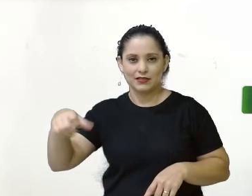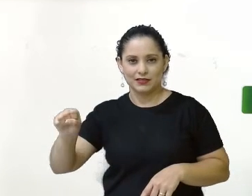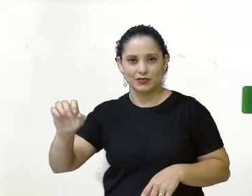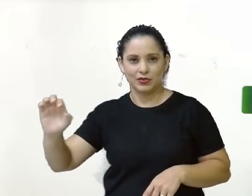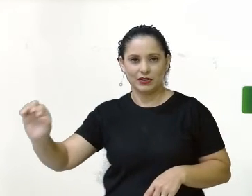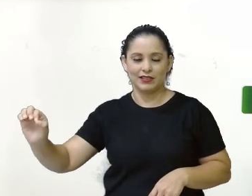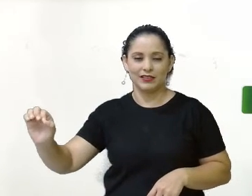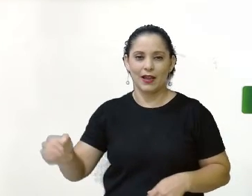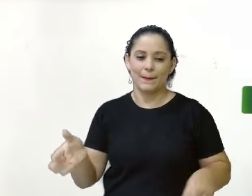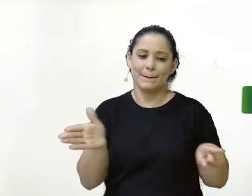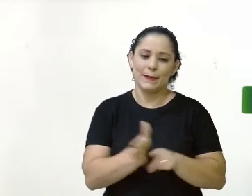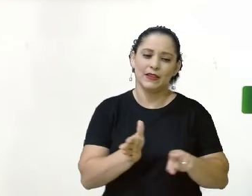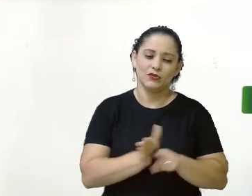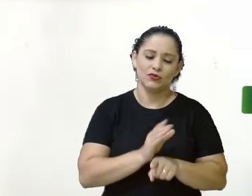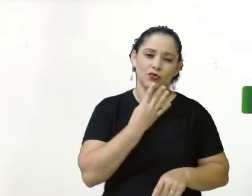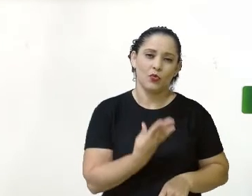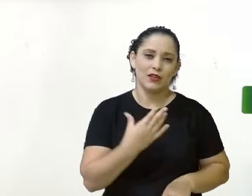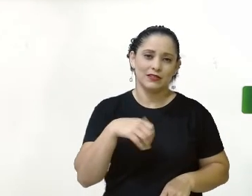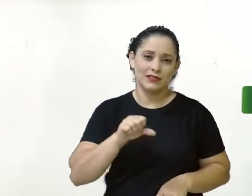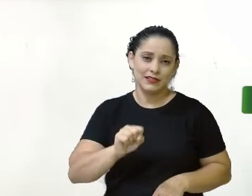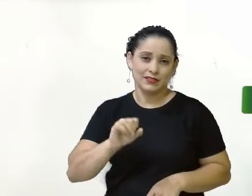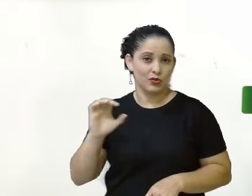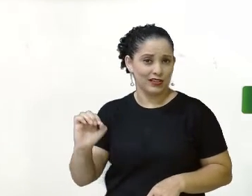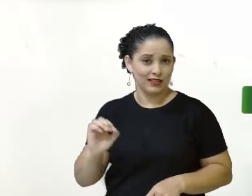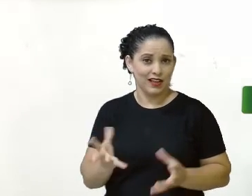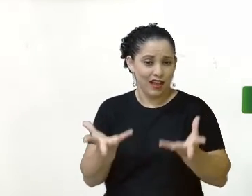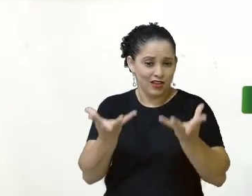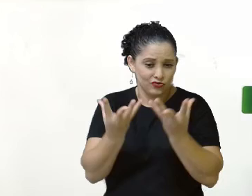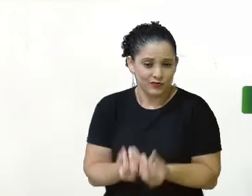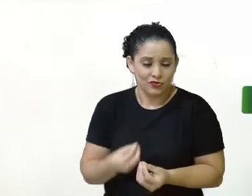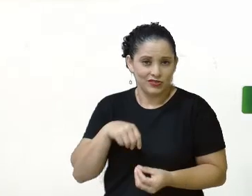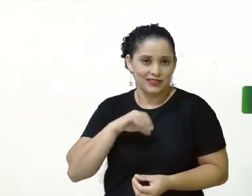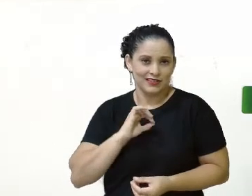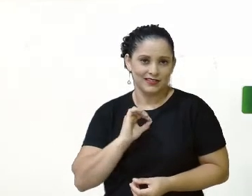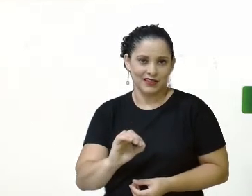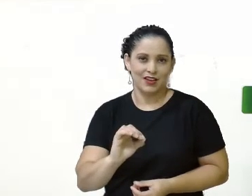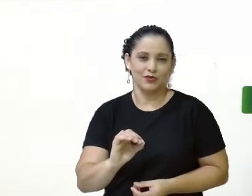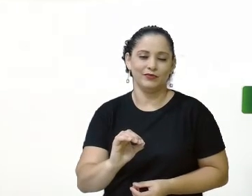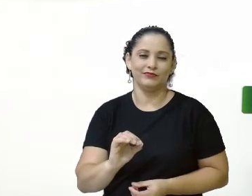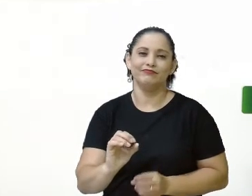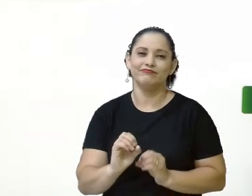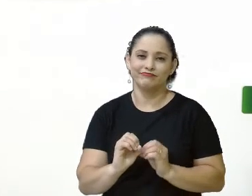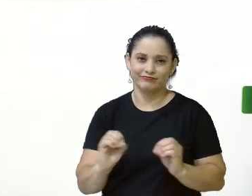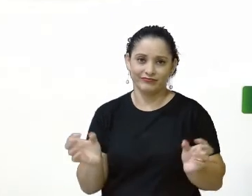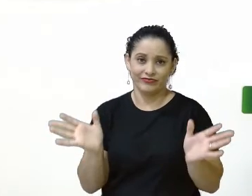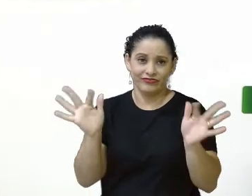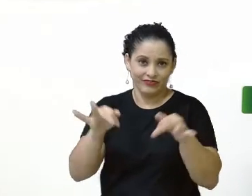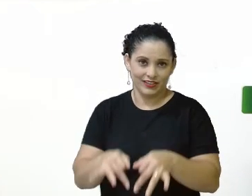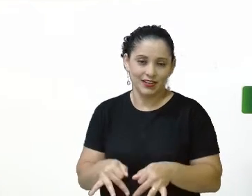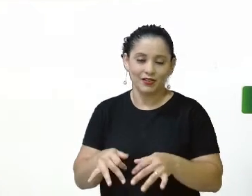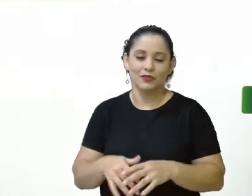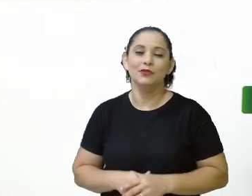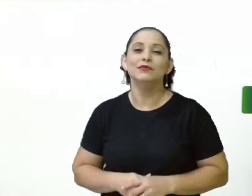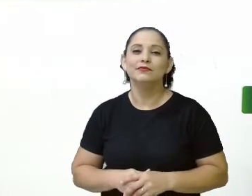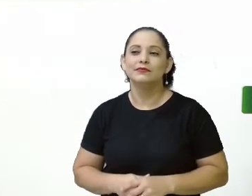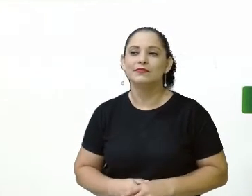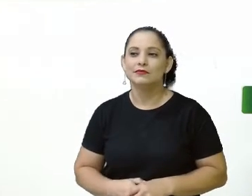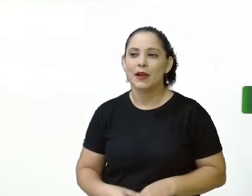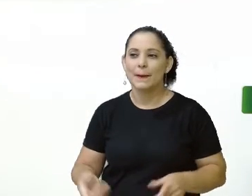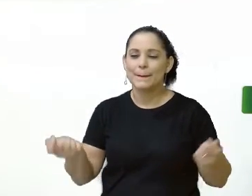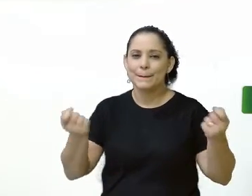480. Menos 480, 0. Eu vou te dizer então que eu precisarei